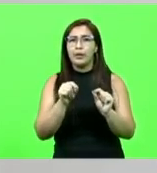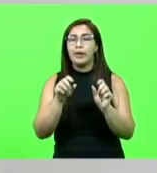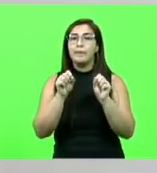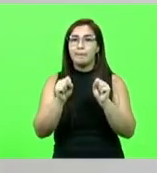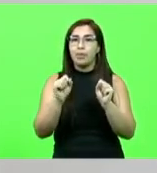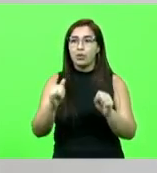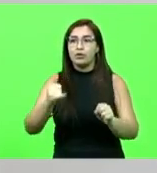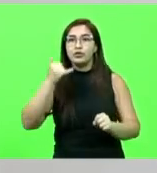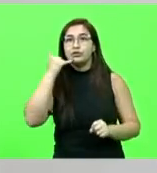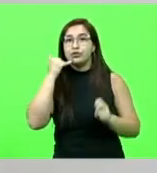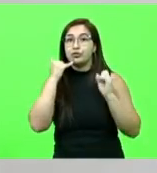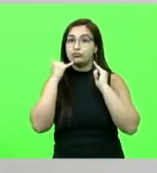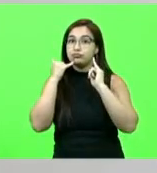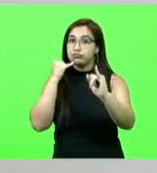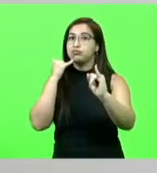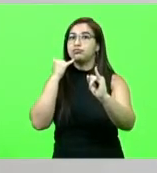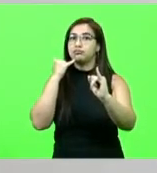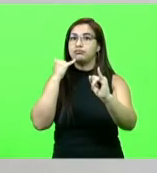denúncia do Disque 100.